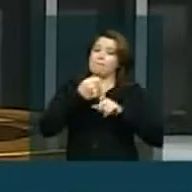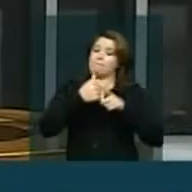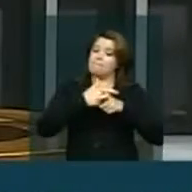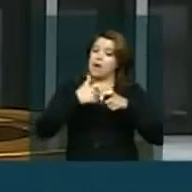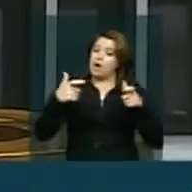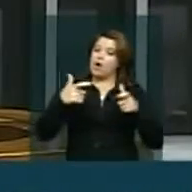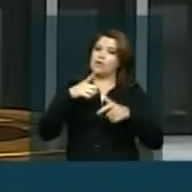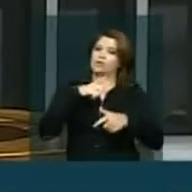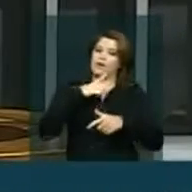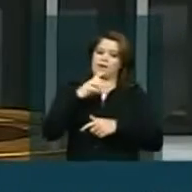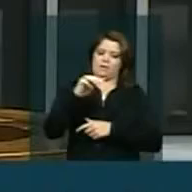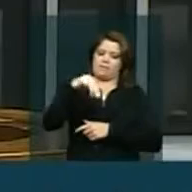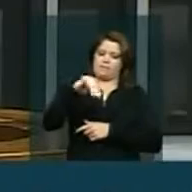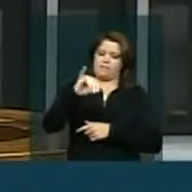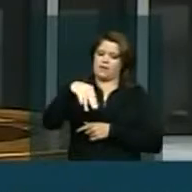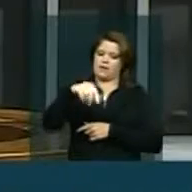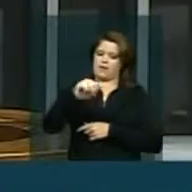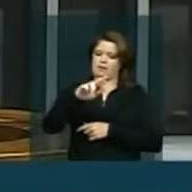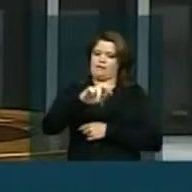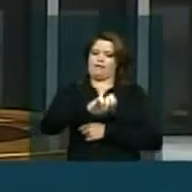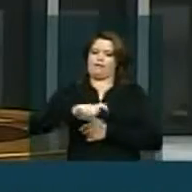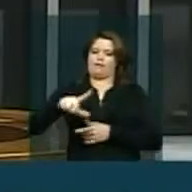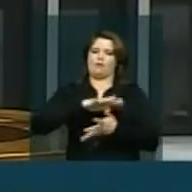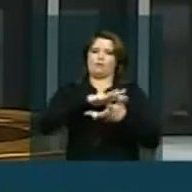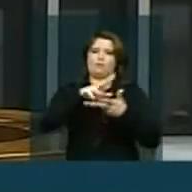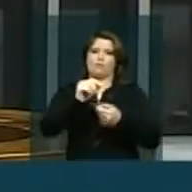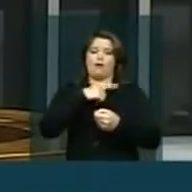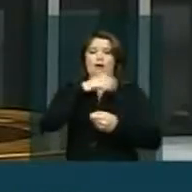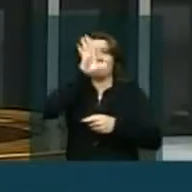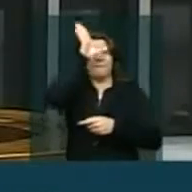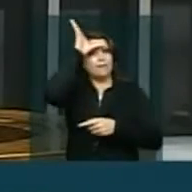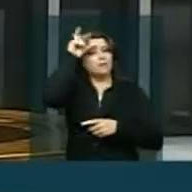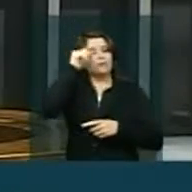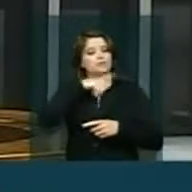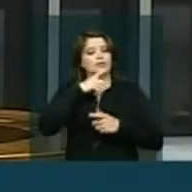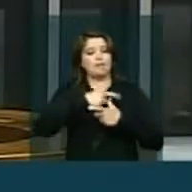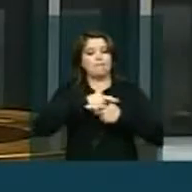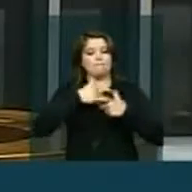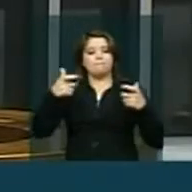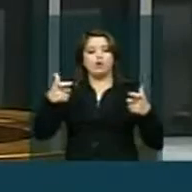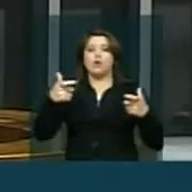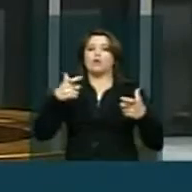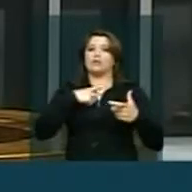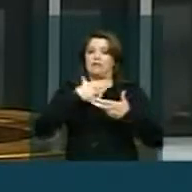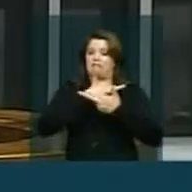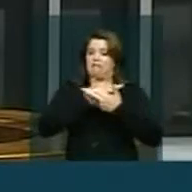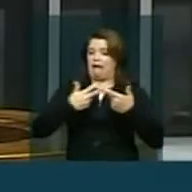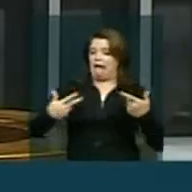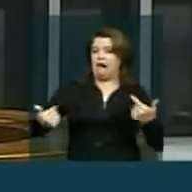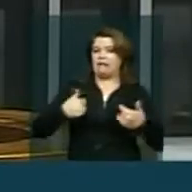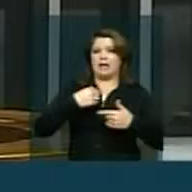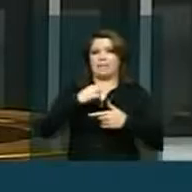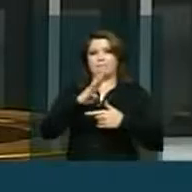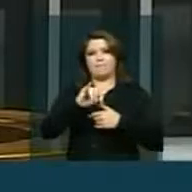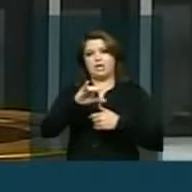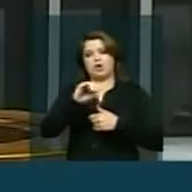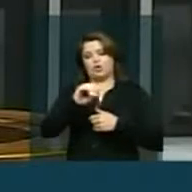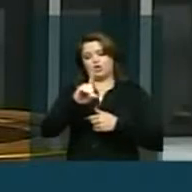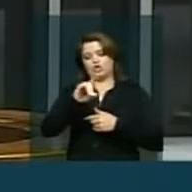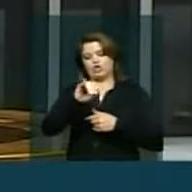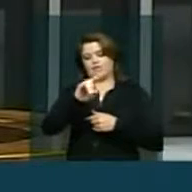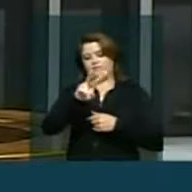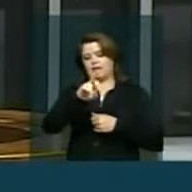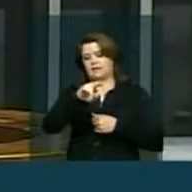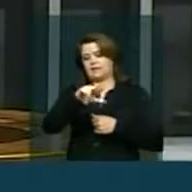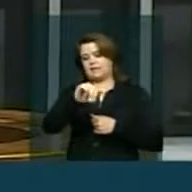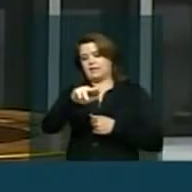reserva mineral do mundo. A Amazônia detém o maior banco genético, a maior biodiversidade por